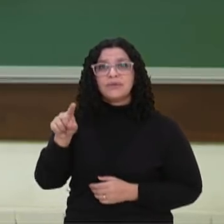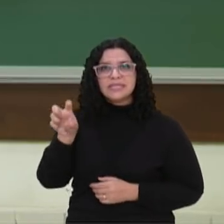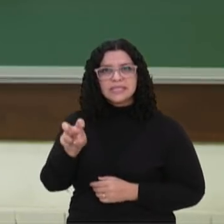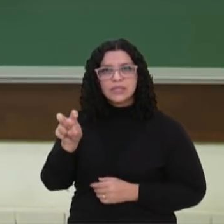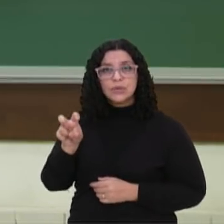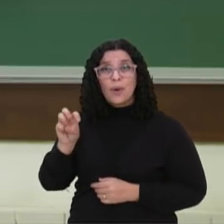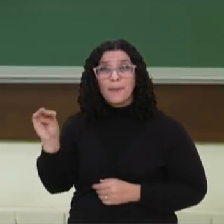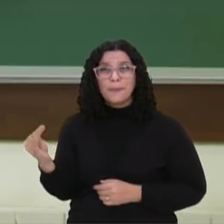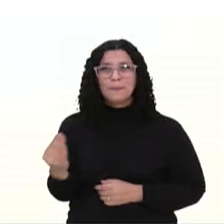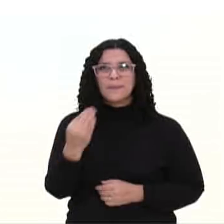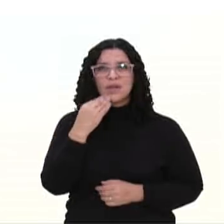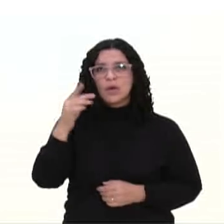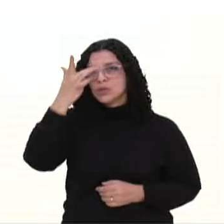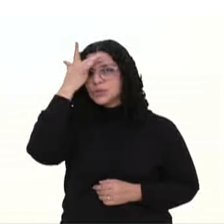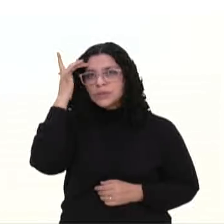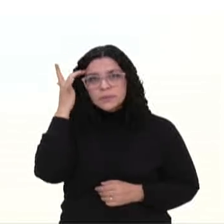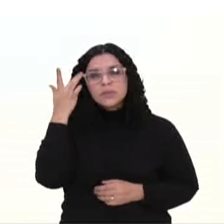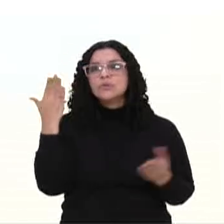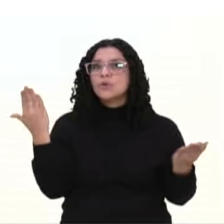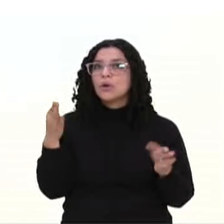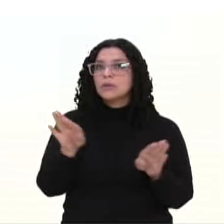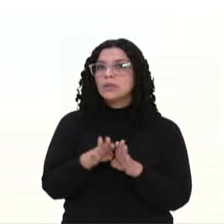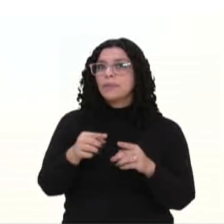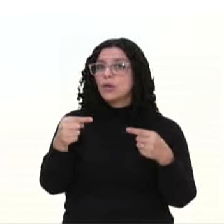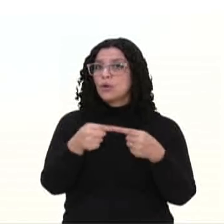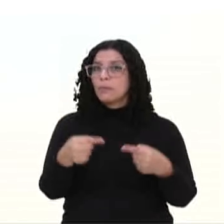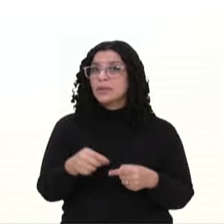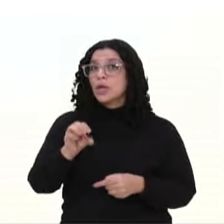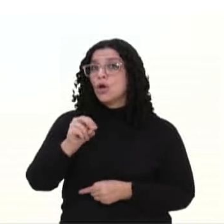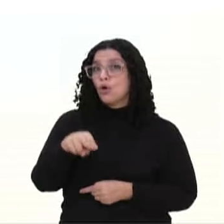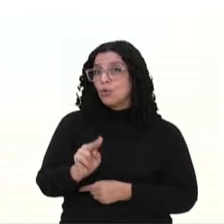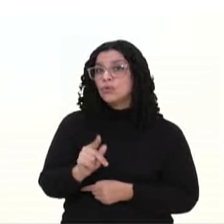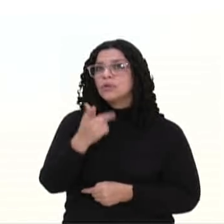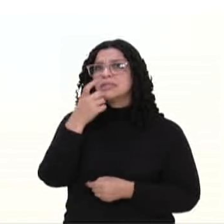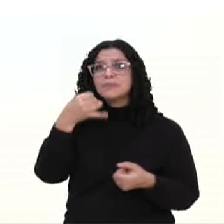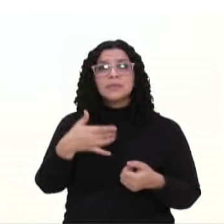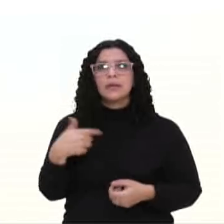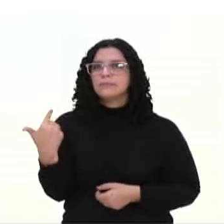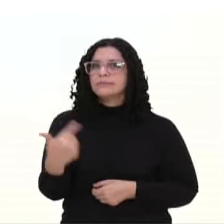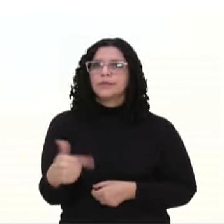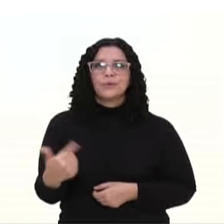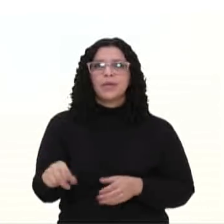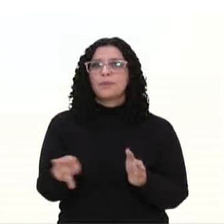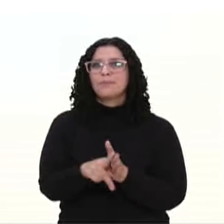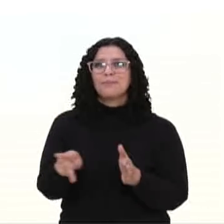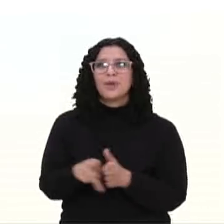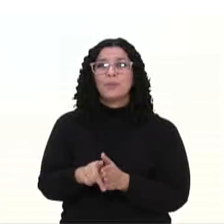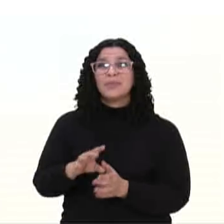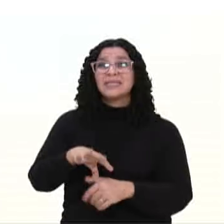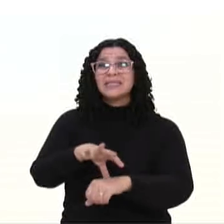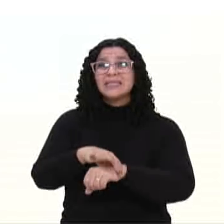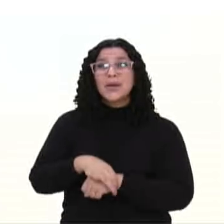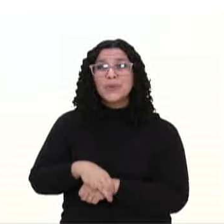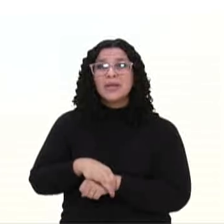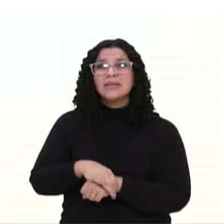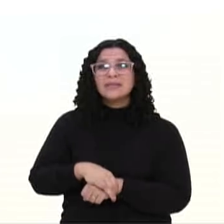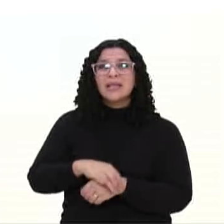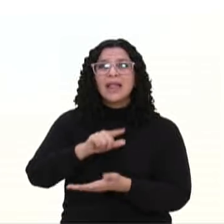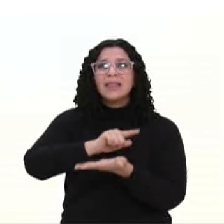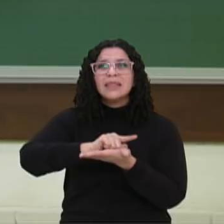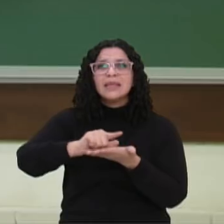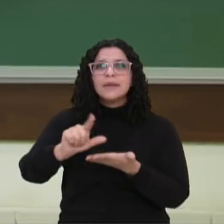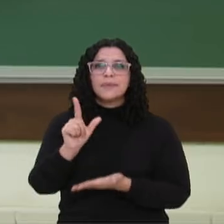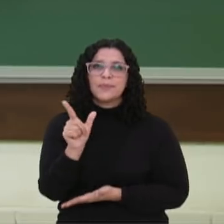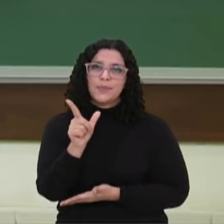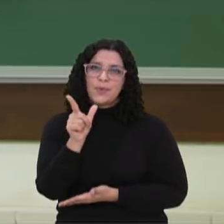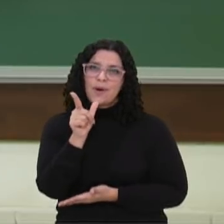4,5 bilhões de pessoas, de acordo com a ONU, não dispõem de saneamento seguro no mundo. Não tem o saneamento